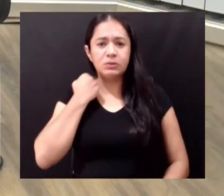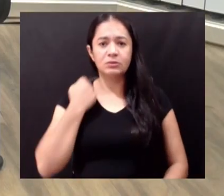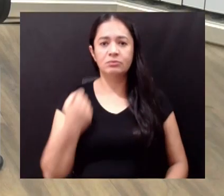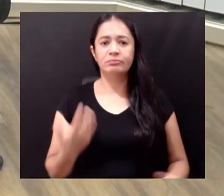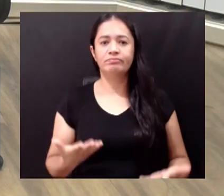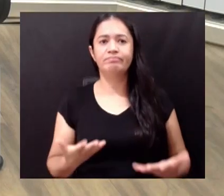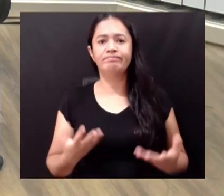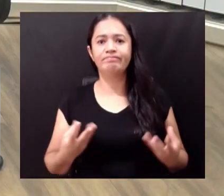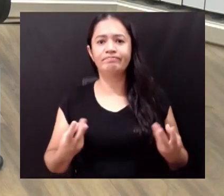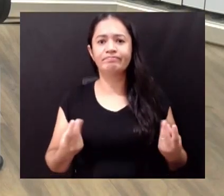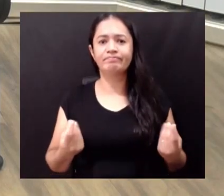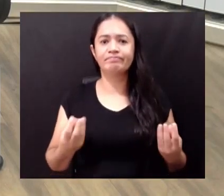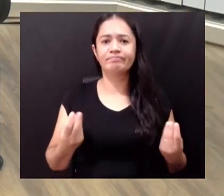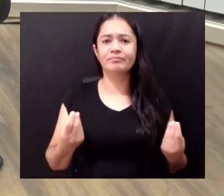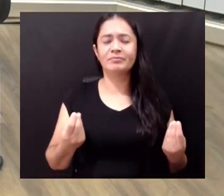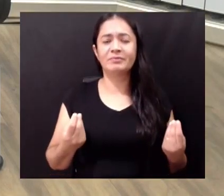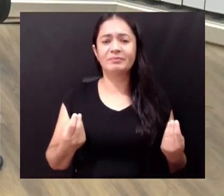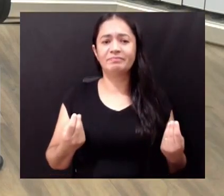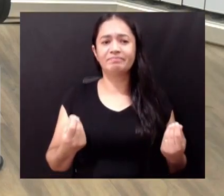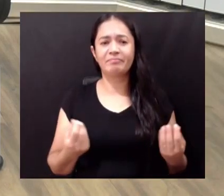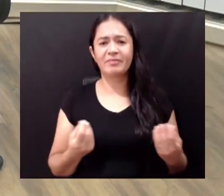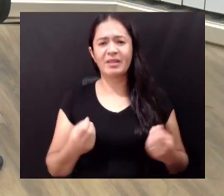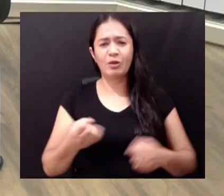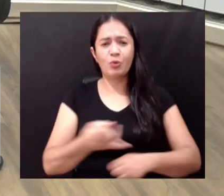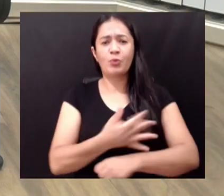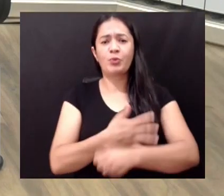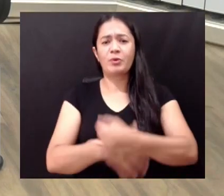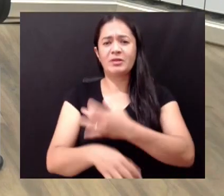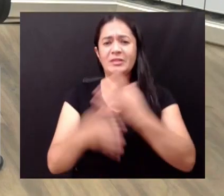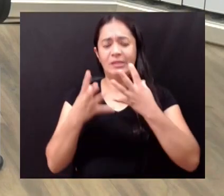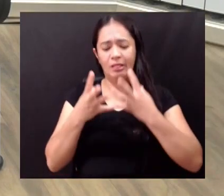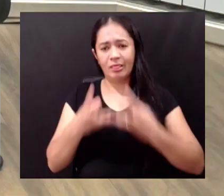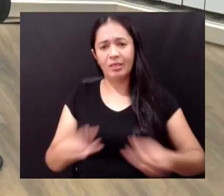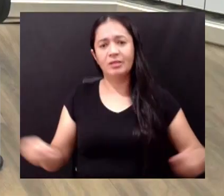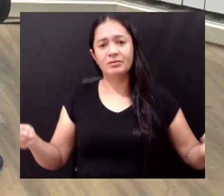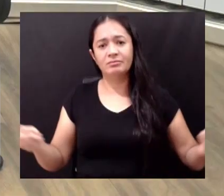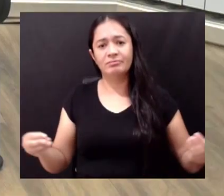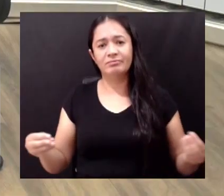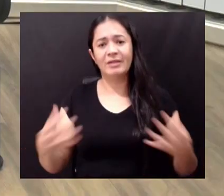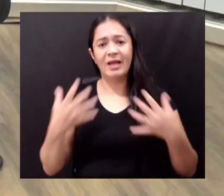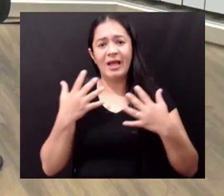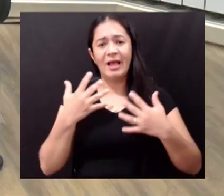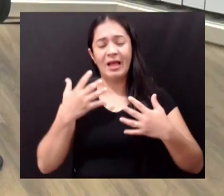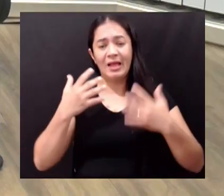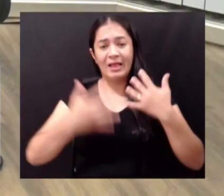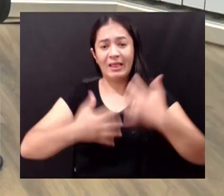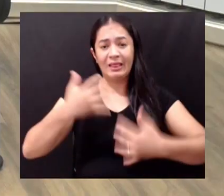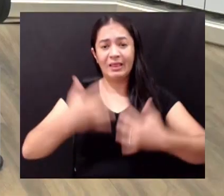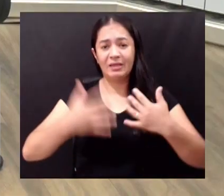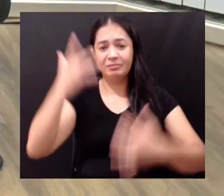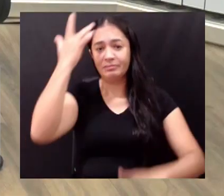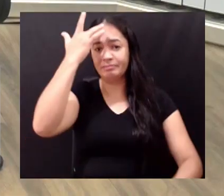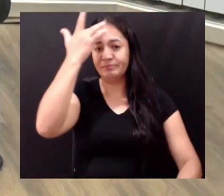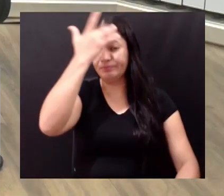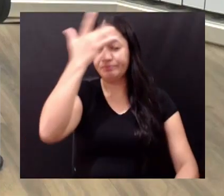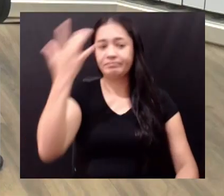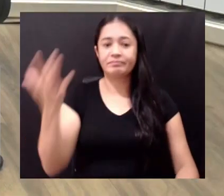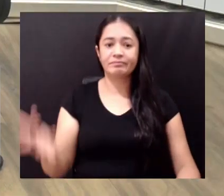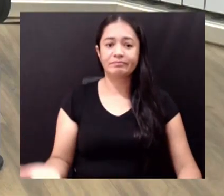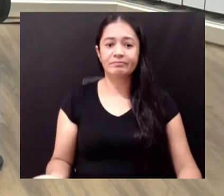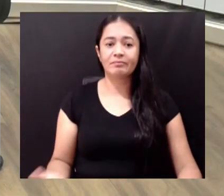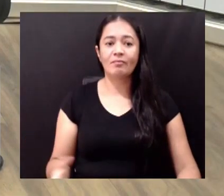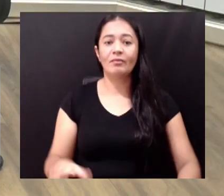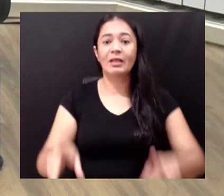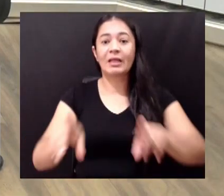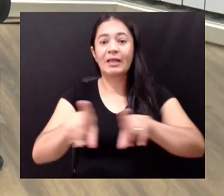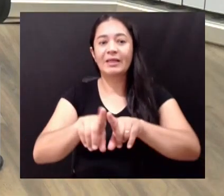um desgaste, né, emocional, então acaba interferindo, né, na saúde mental de cada um. E aí tem até memes, né, de pessoas